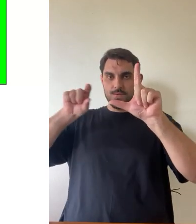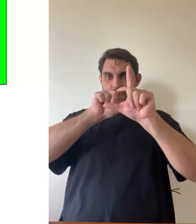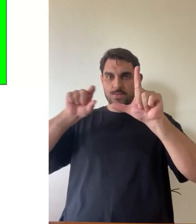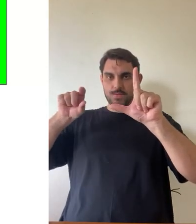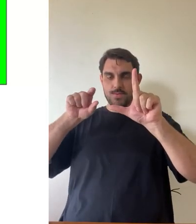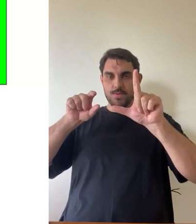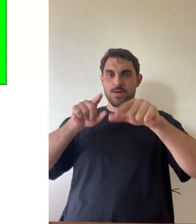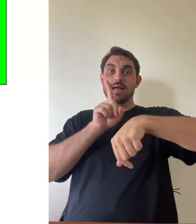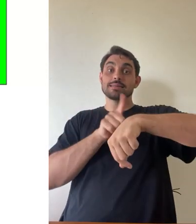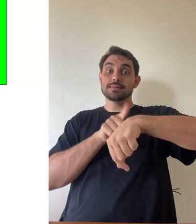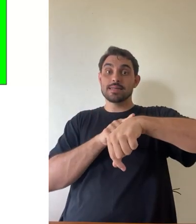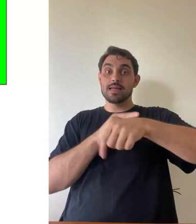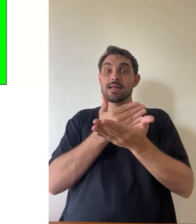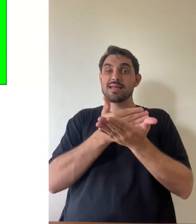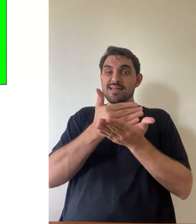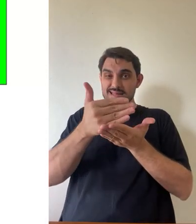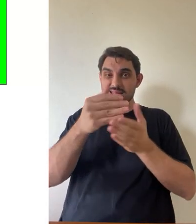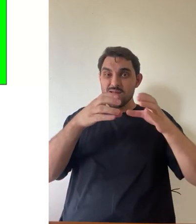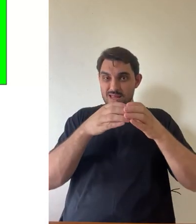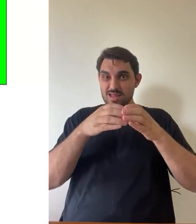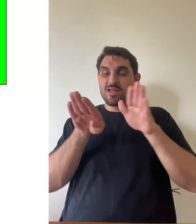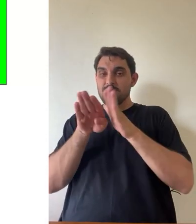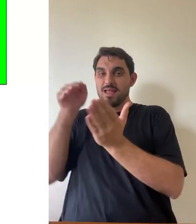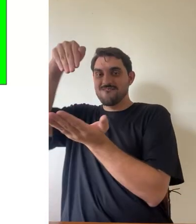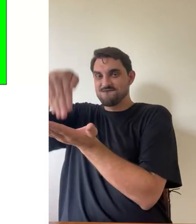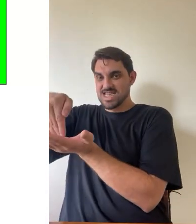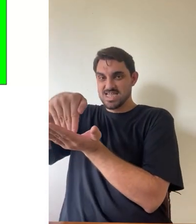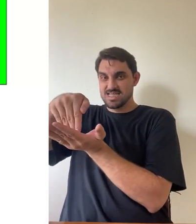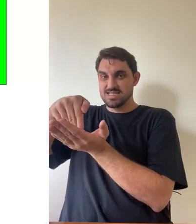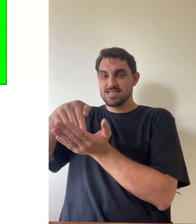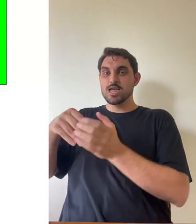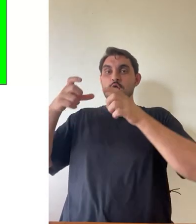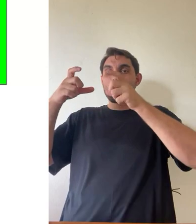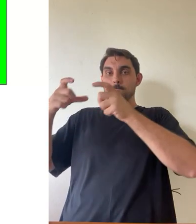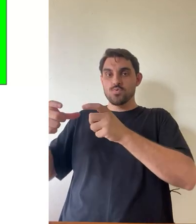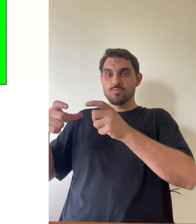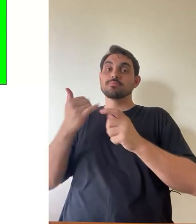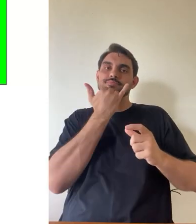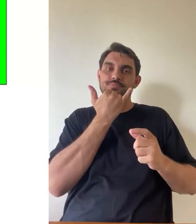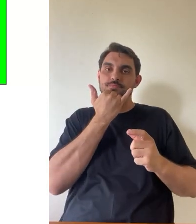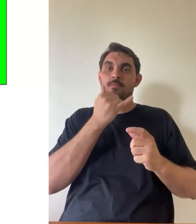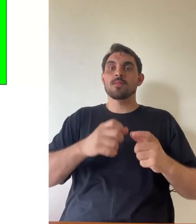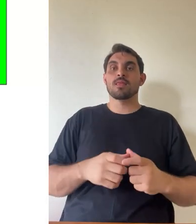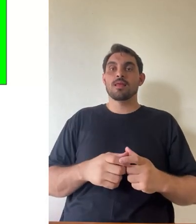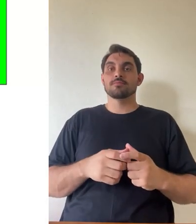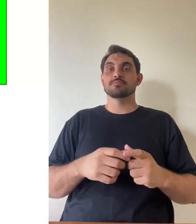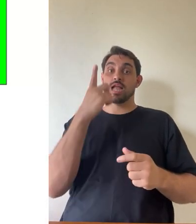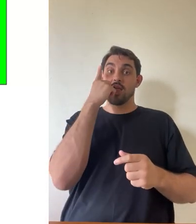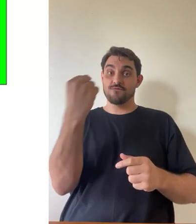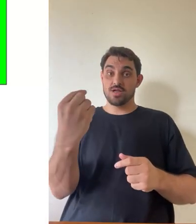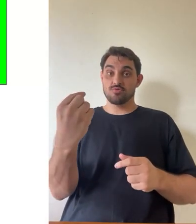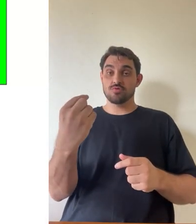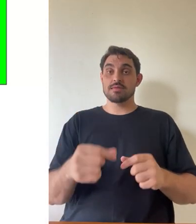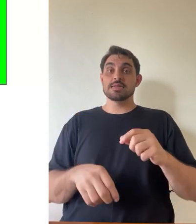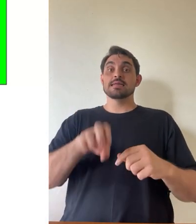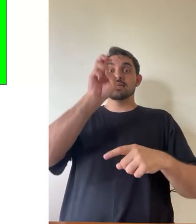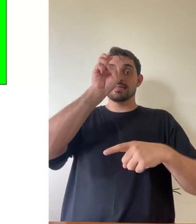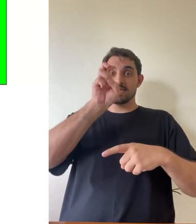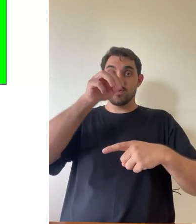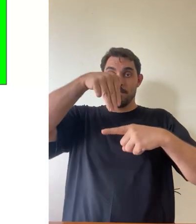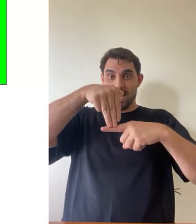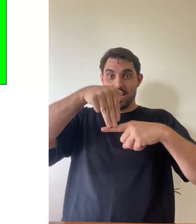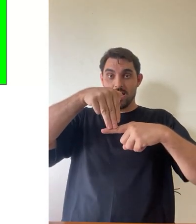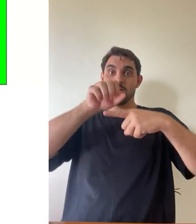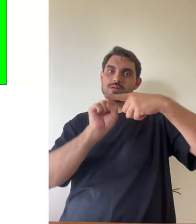Cujo início dessa reta e o fim é na posição, desculpa, é com a velocidade de 5 metros